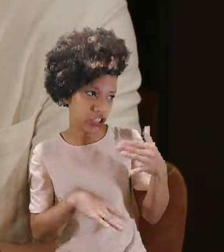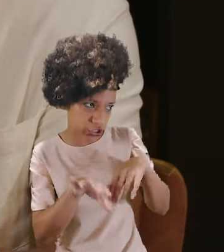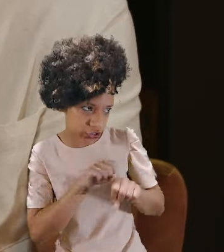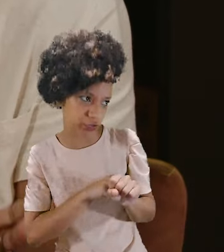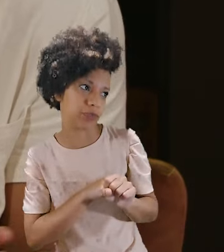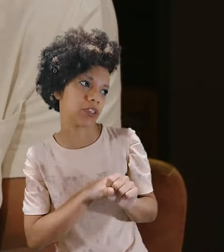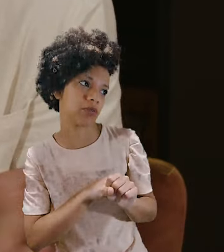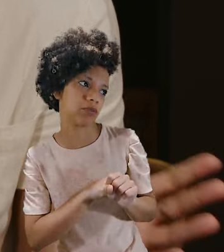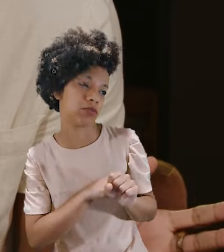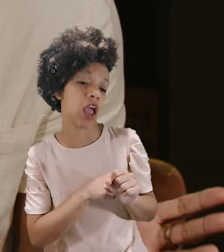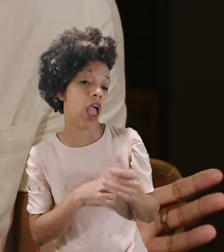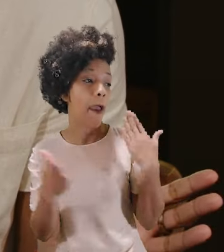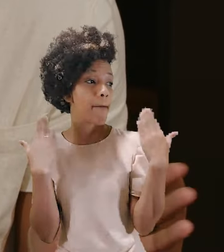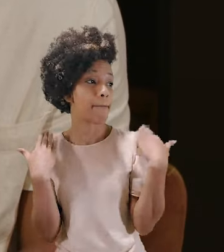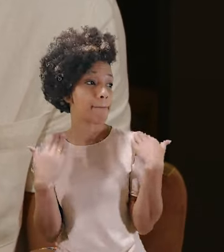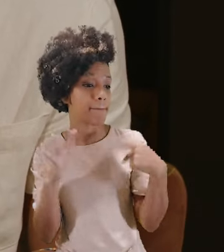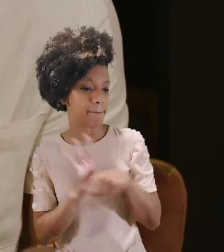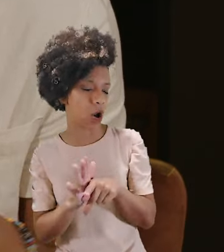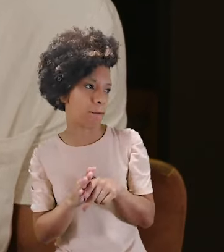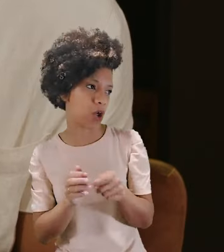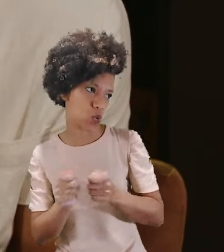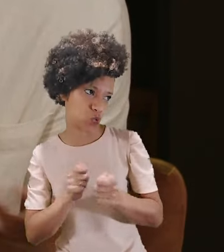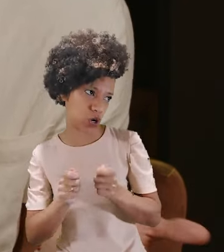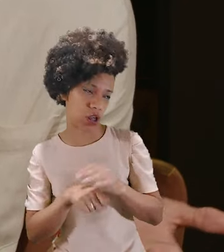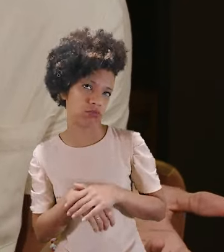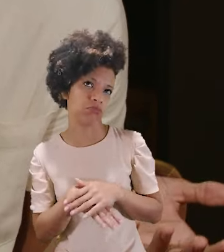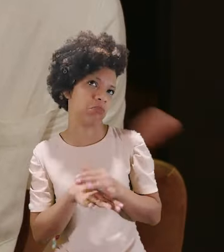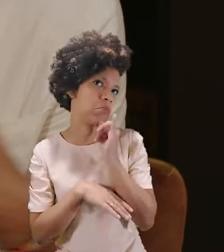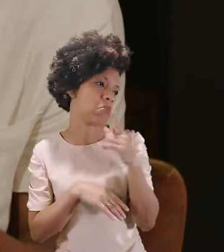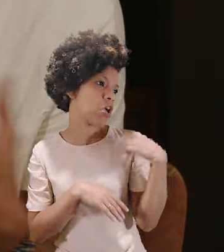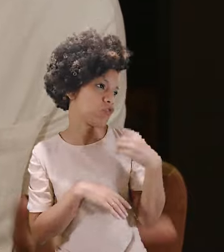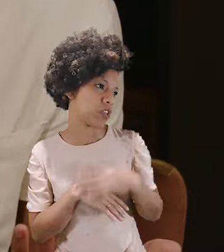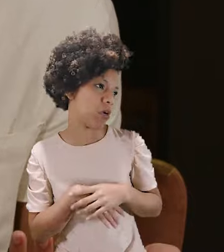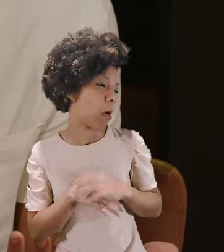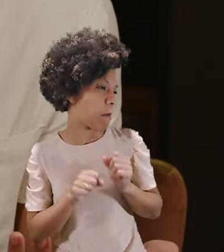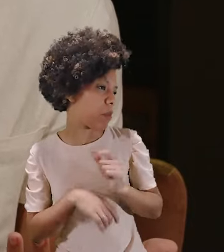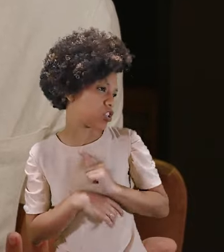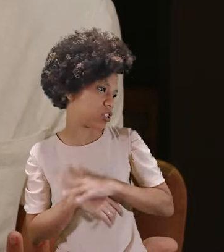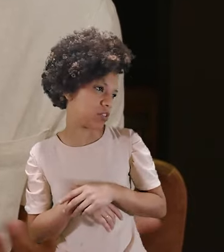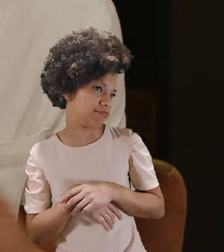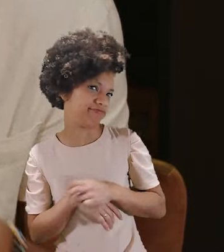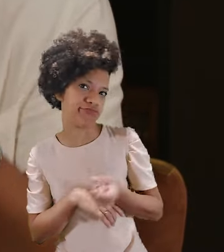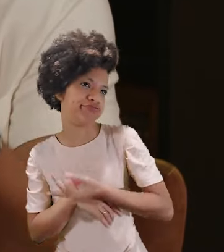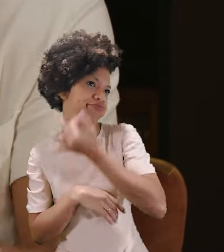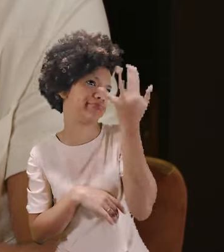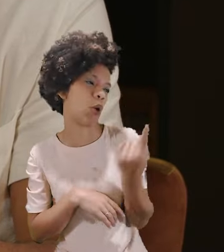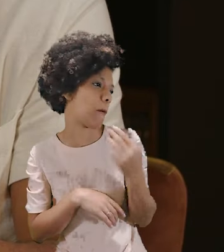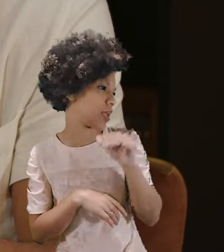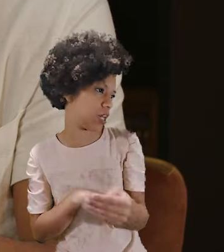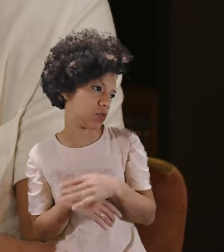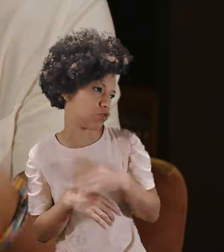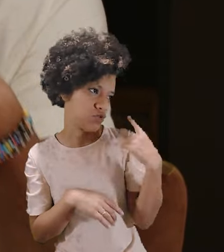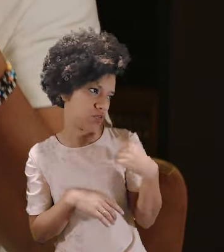pessoas formadas né é controlado pela Marinha do Brasil Então você não é que nem tipo advogado para ver se apareceu um advogado né lá você